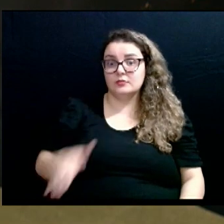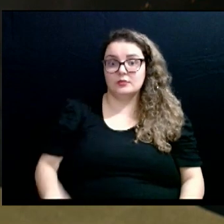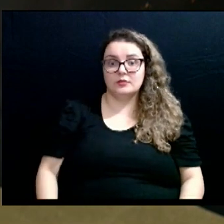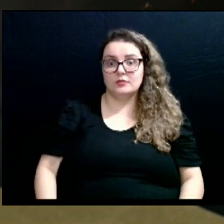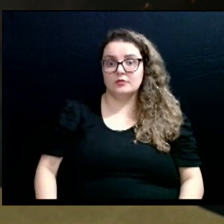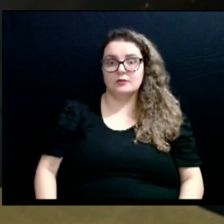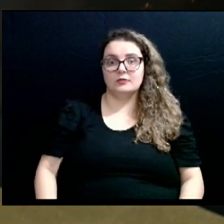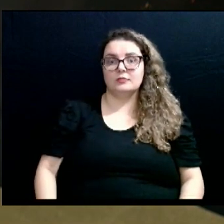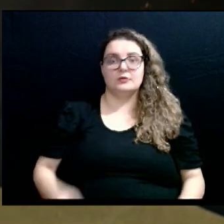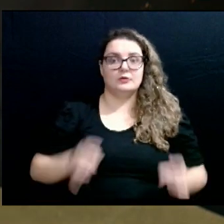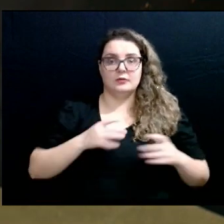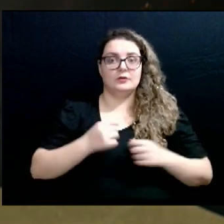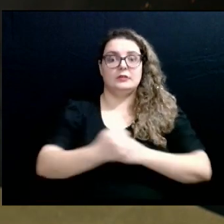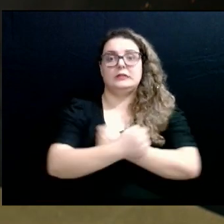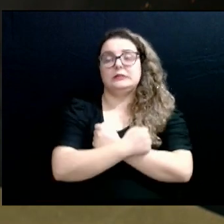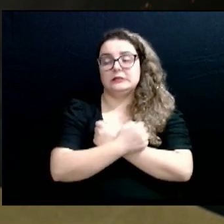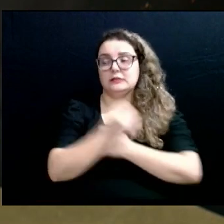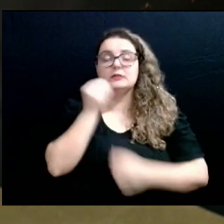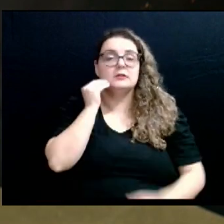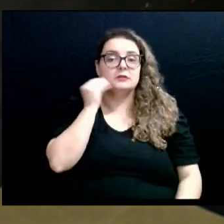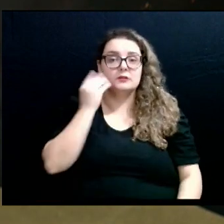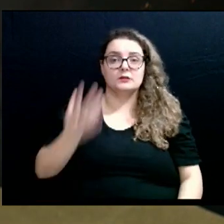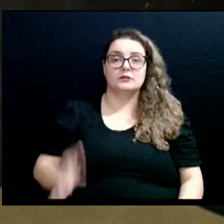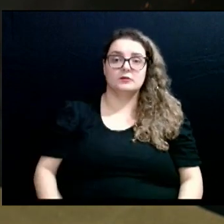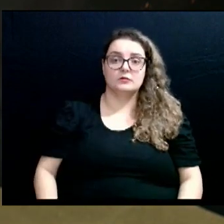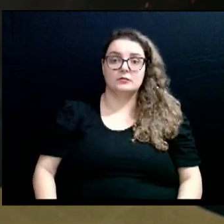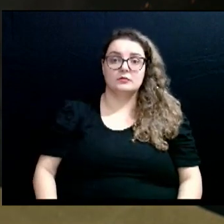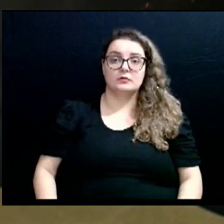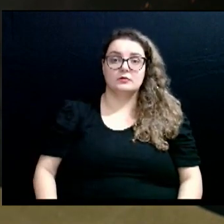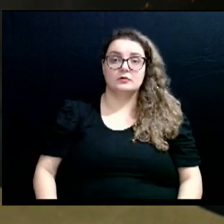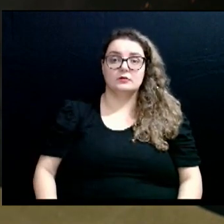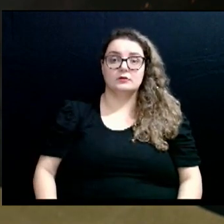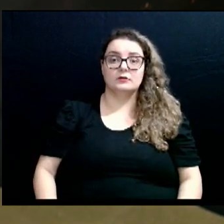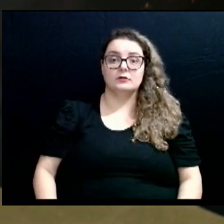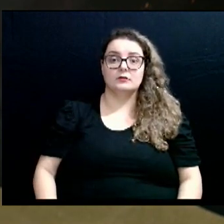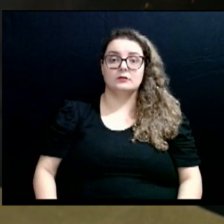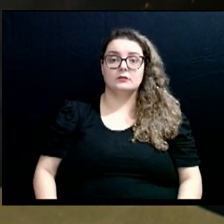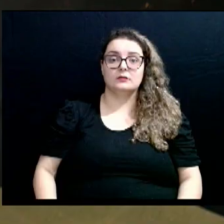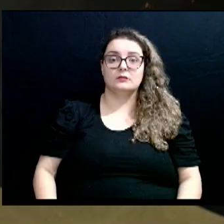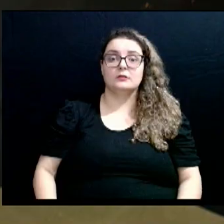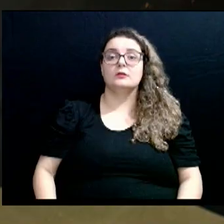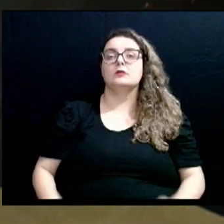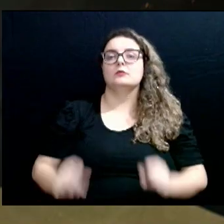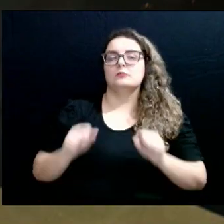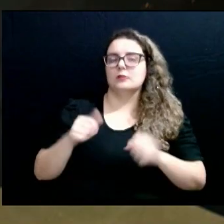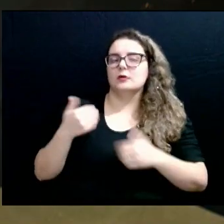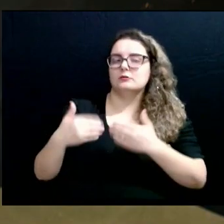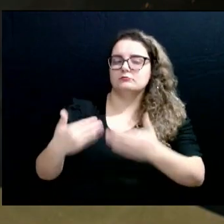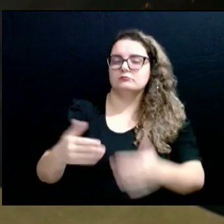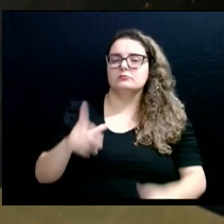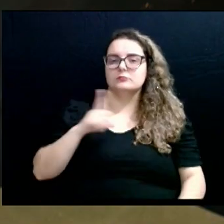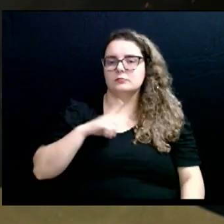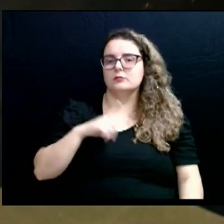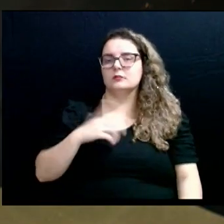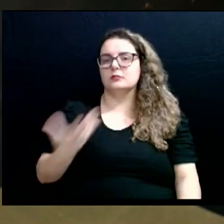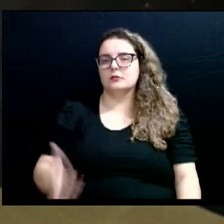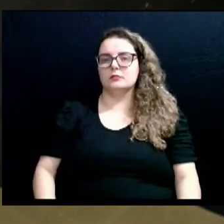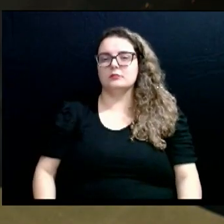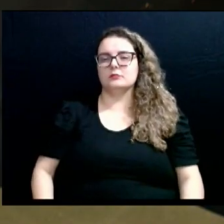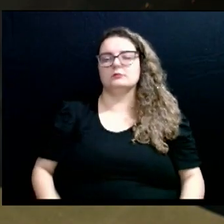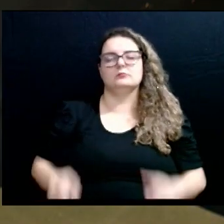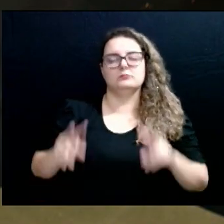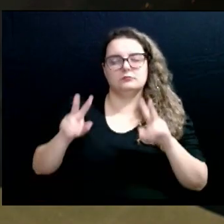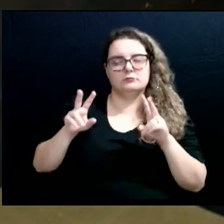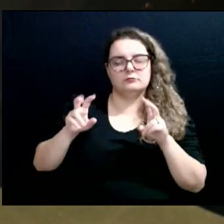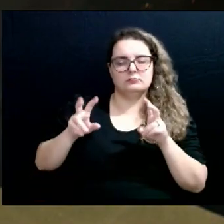tentando segurar aquela criança. Então, É. assim, isso pode mais para frente causar, vamos colocar uma aspas